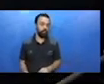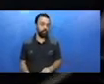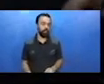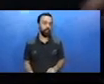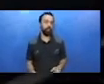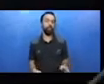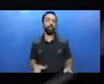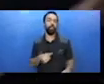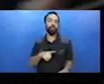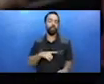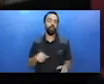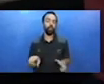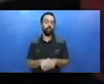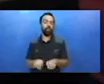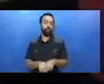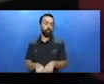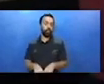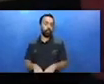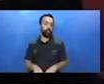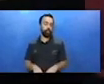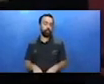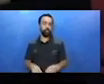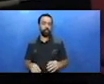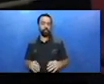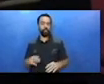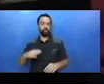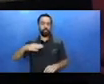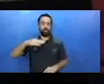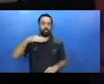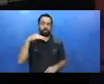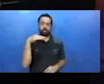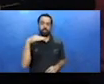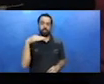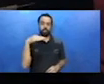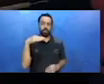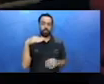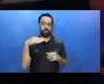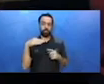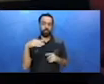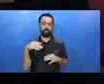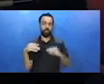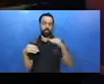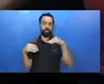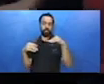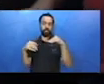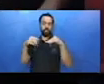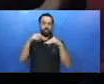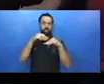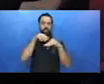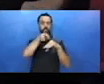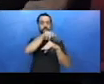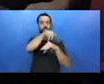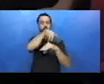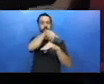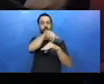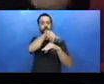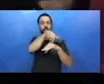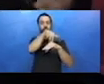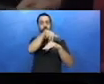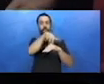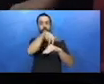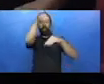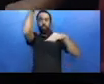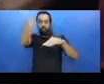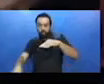Existem ainda os blocos de partida, que são esses lugarzinhos aqui, parecem uns caixotinhos, onde o pessoal eles costumam fazer a